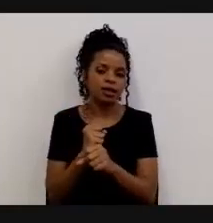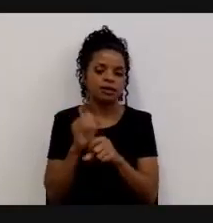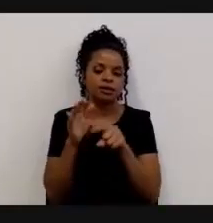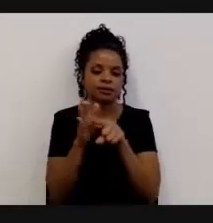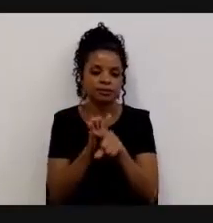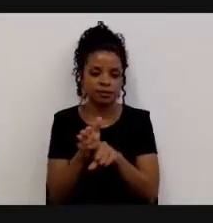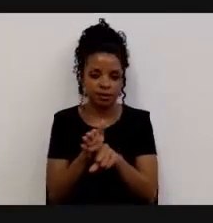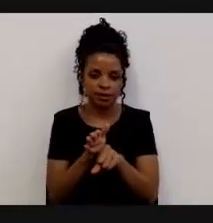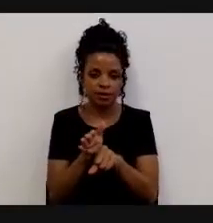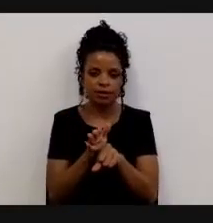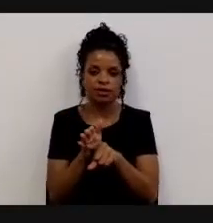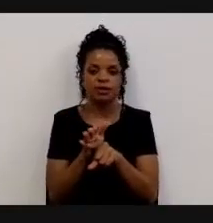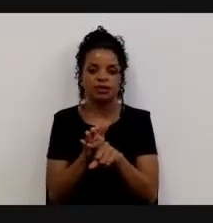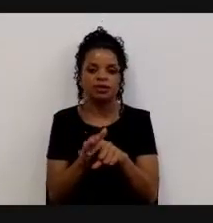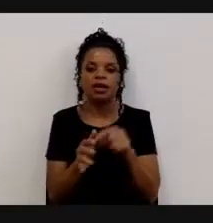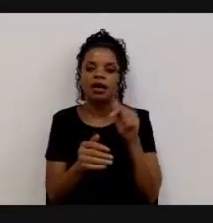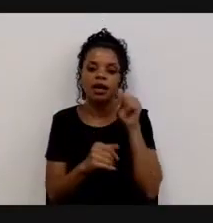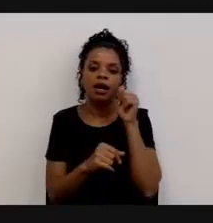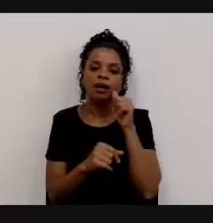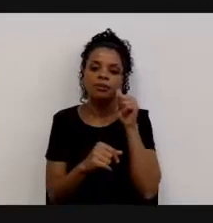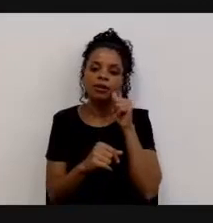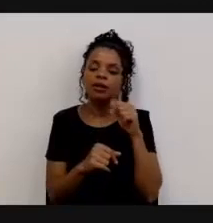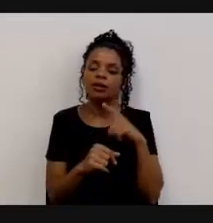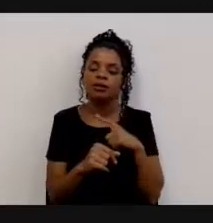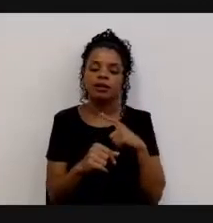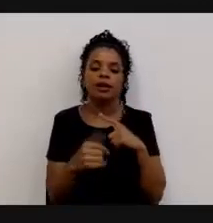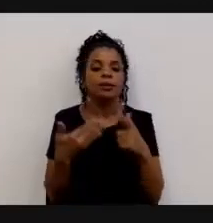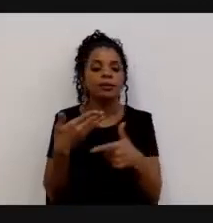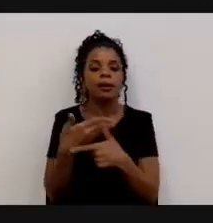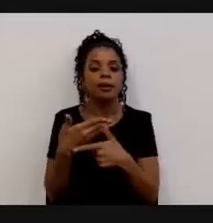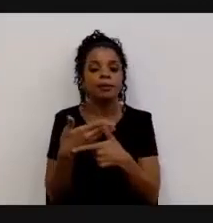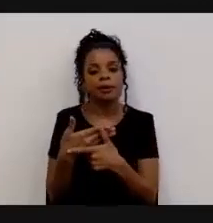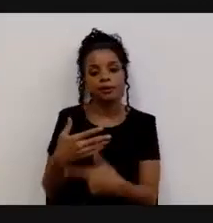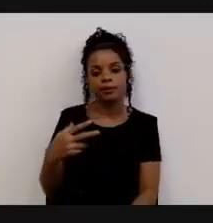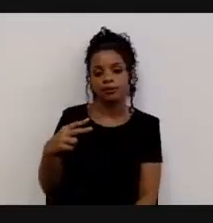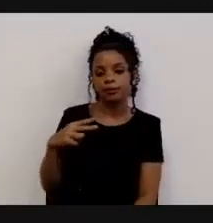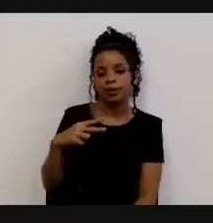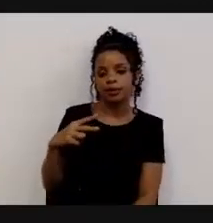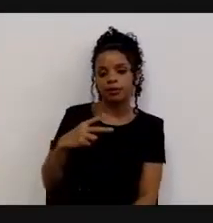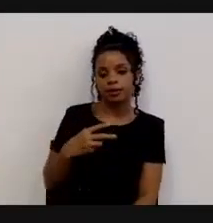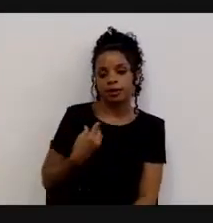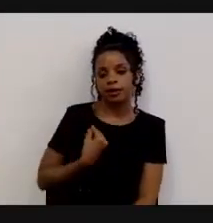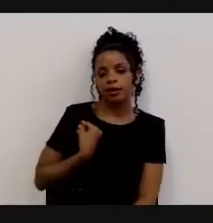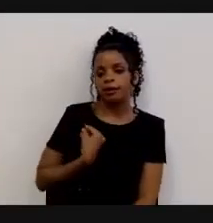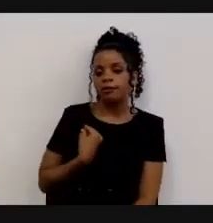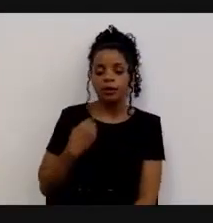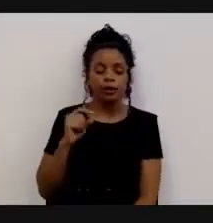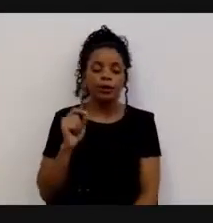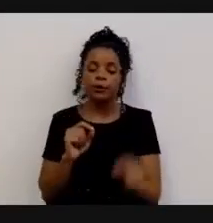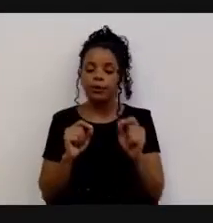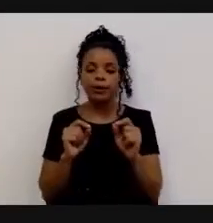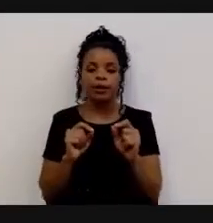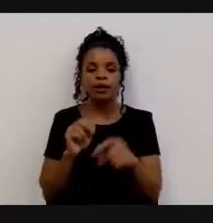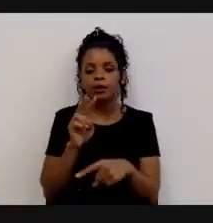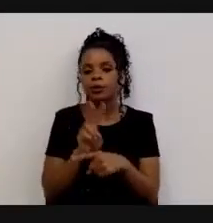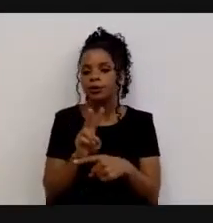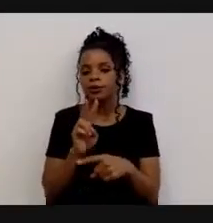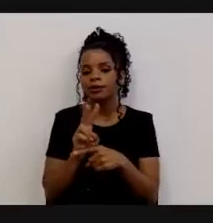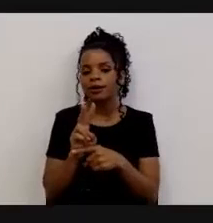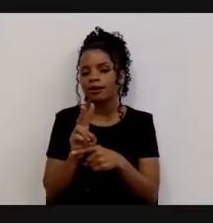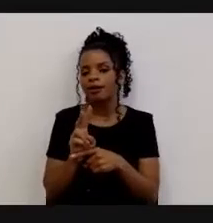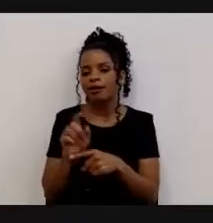é que a mulher acaba repetindo o papel que ela tem na vida privada, que é justamente do que? Cuidado com o